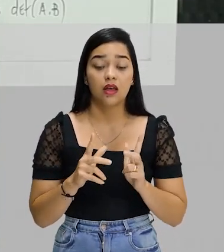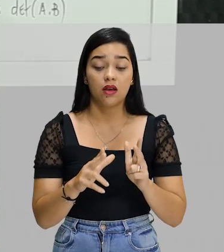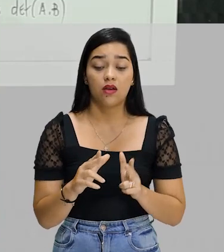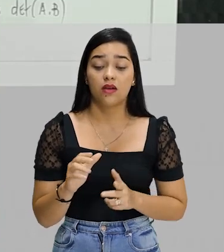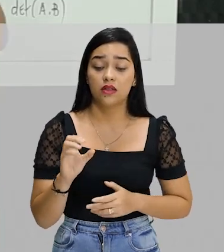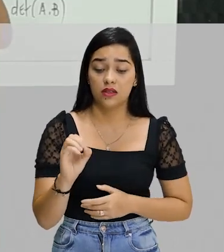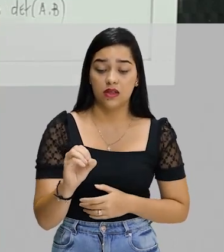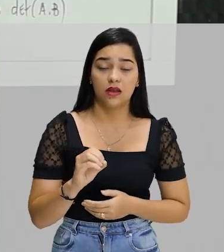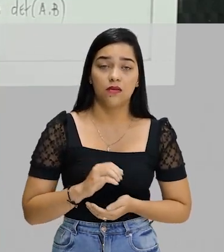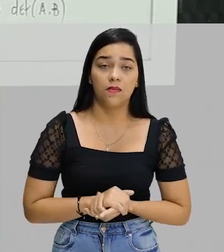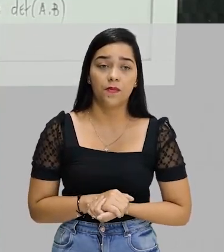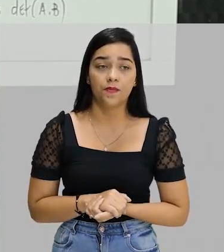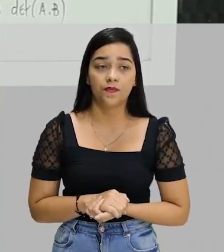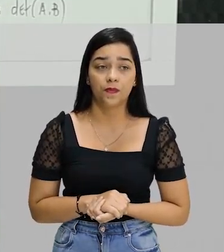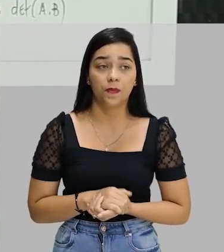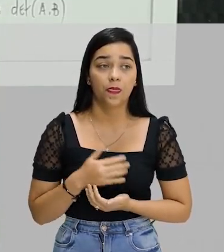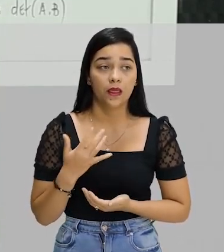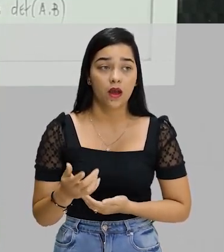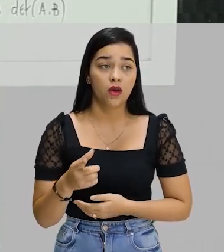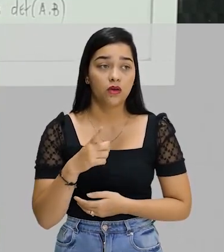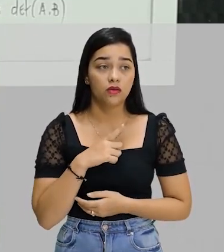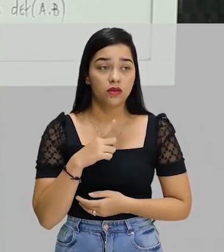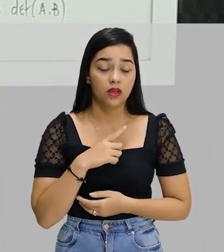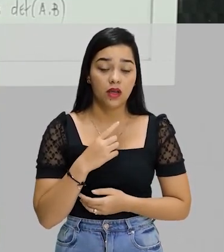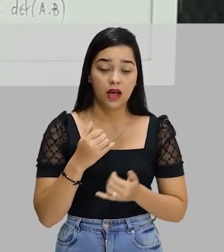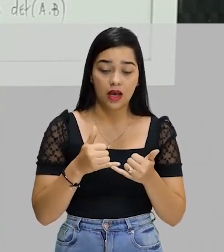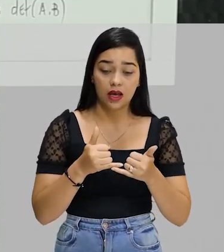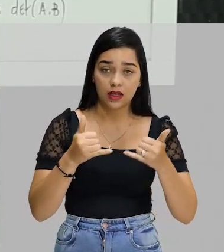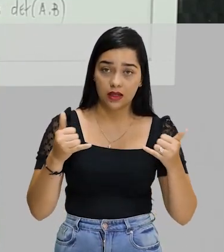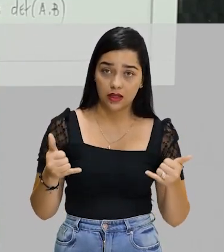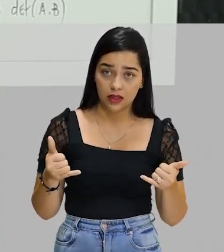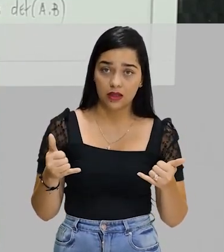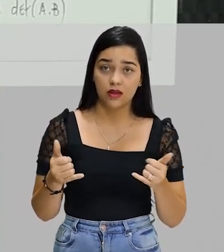zero. Tá? Então nós temos que uma linha